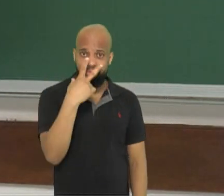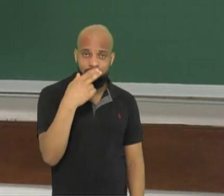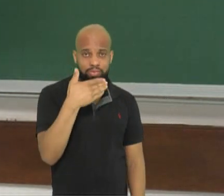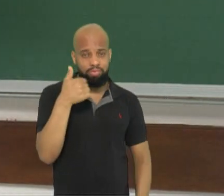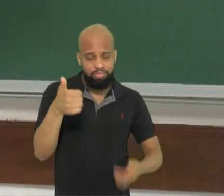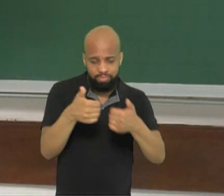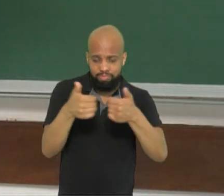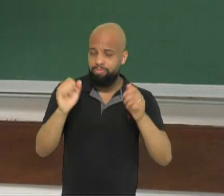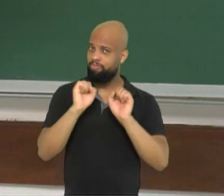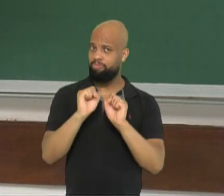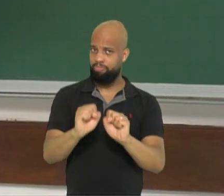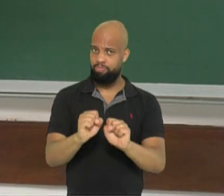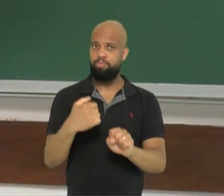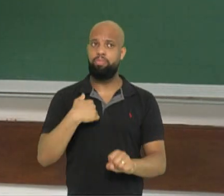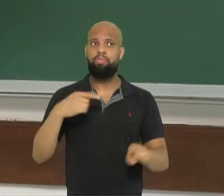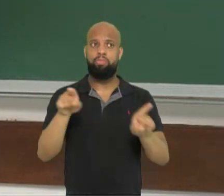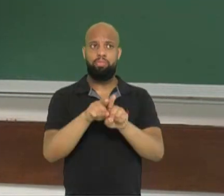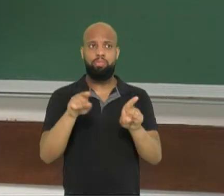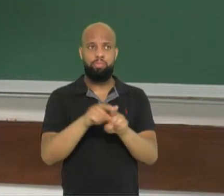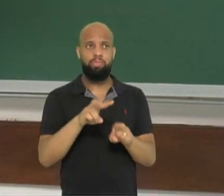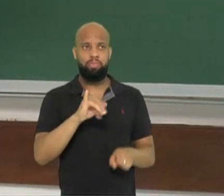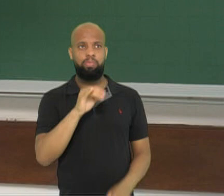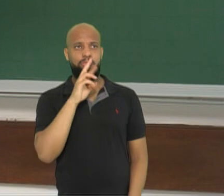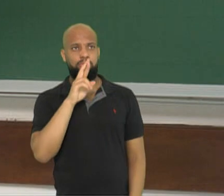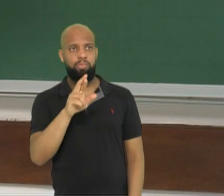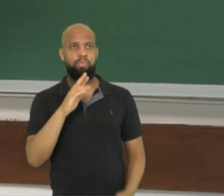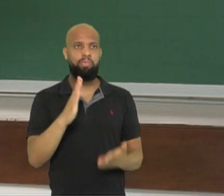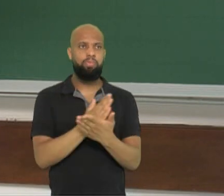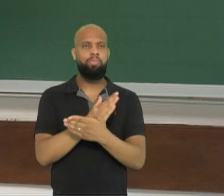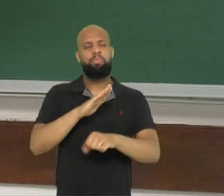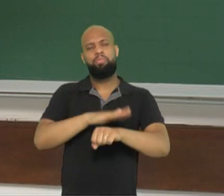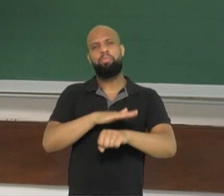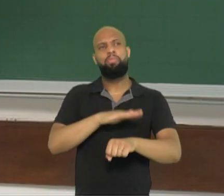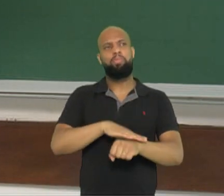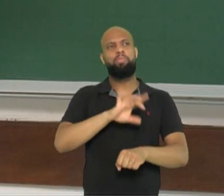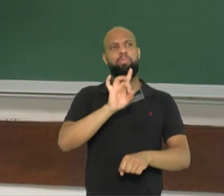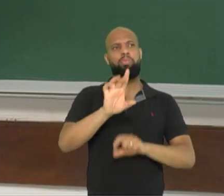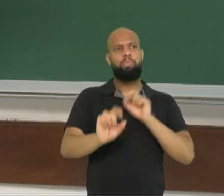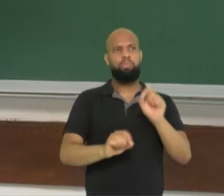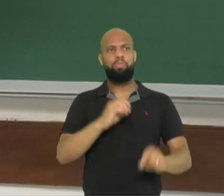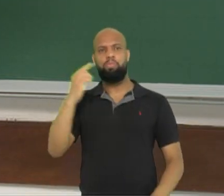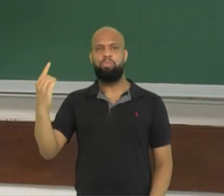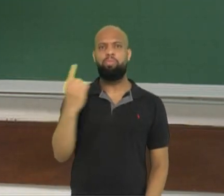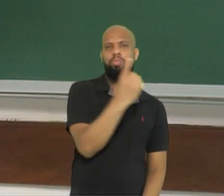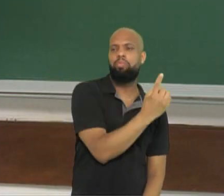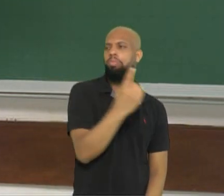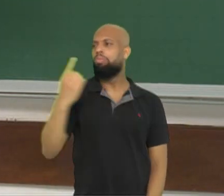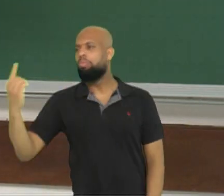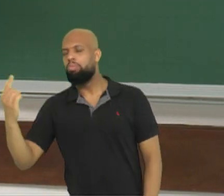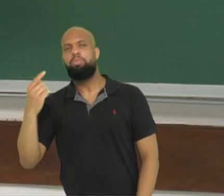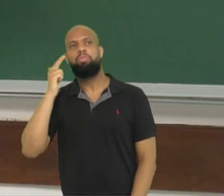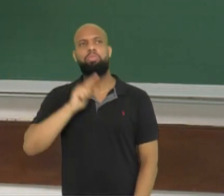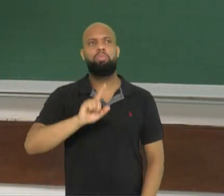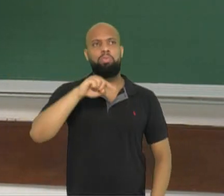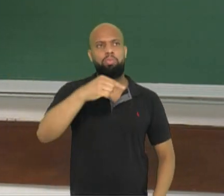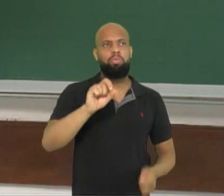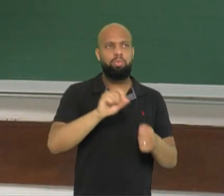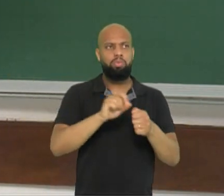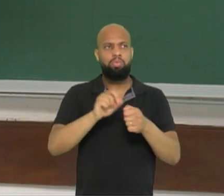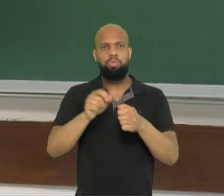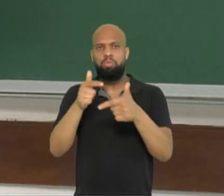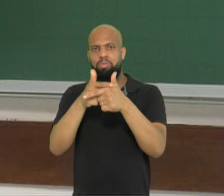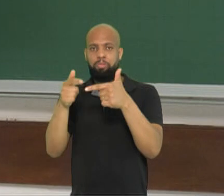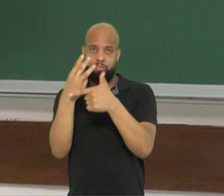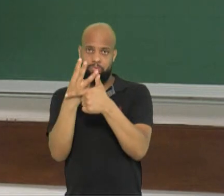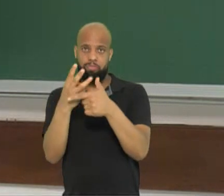separando, a professora também, quando vai resolver, às vezes eu só passo o número 1 aqui para os dois membros, né, e depois divido por